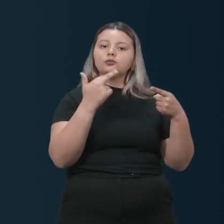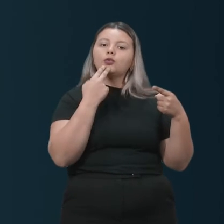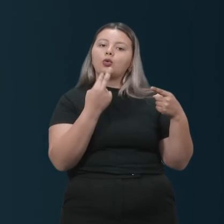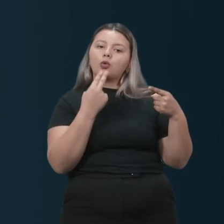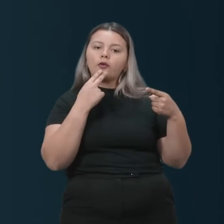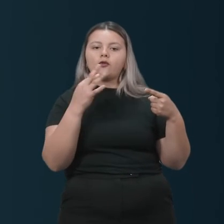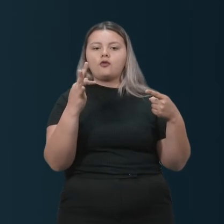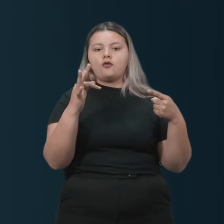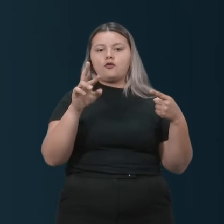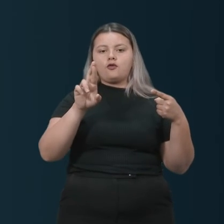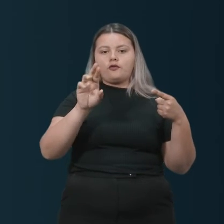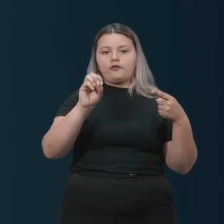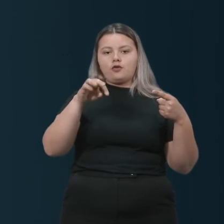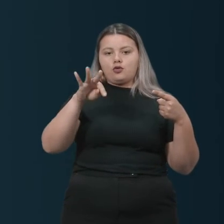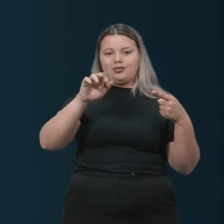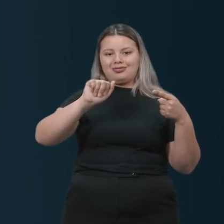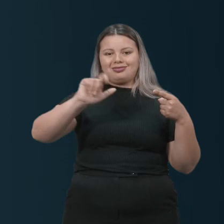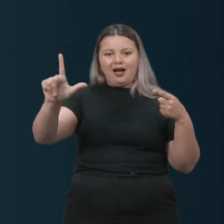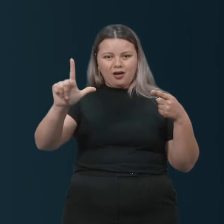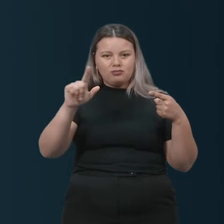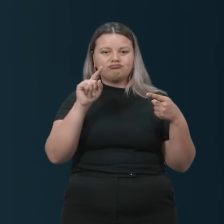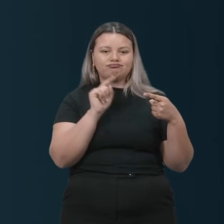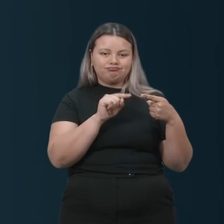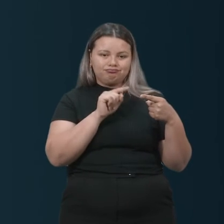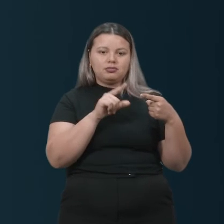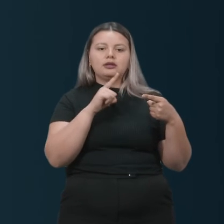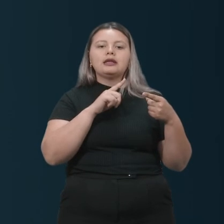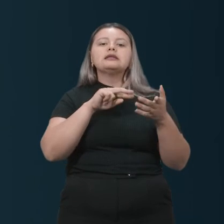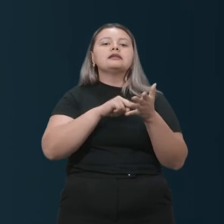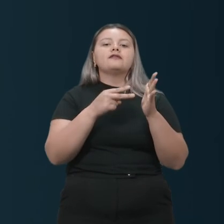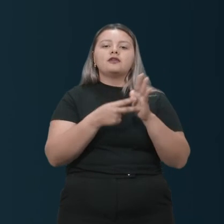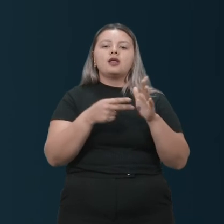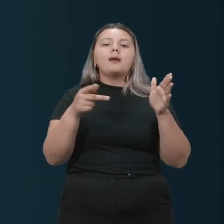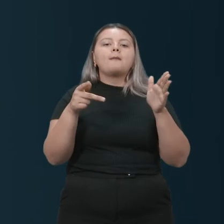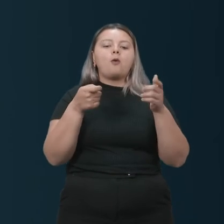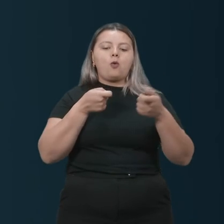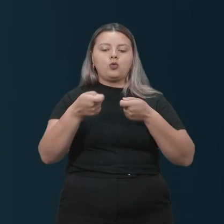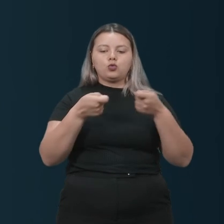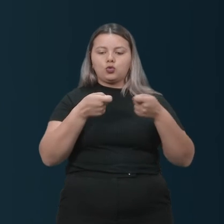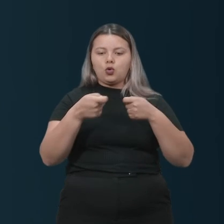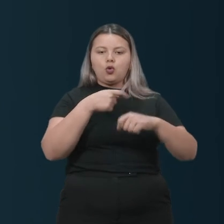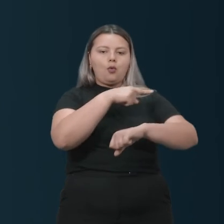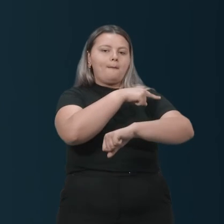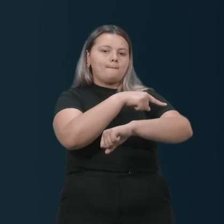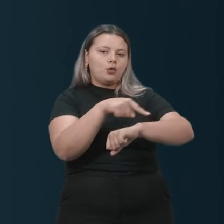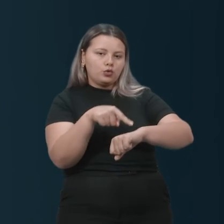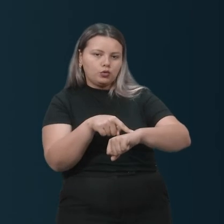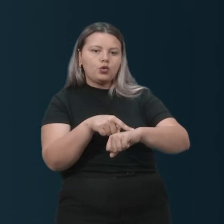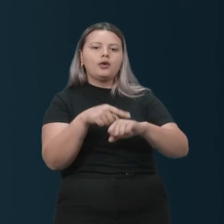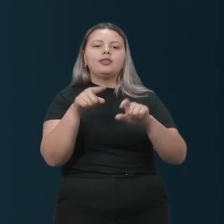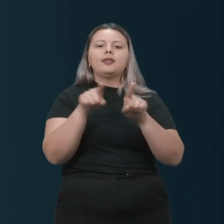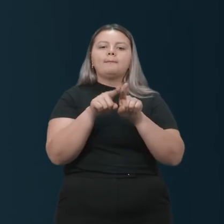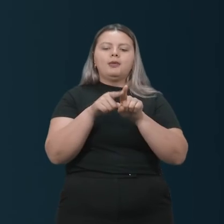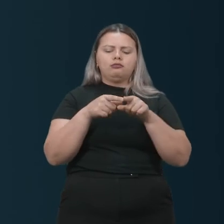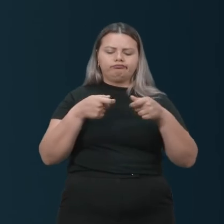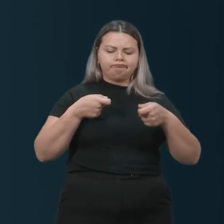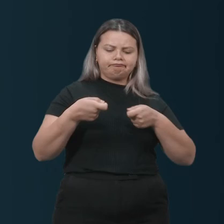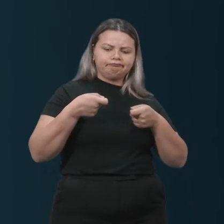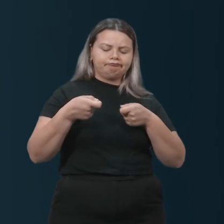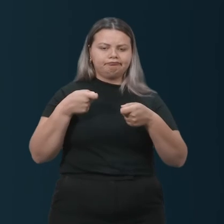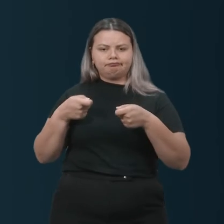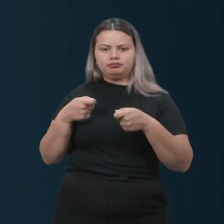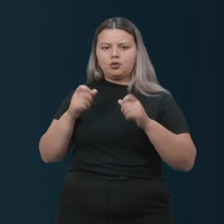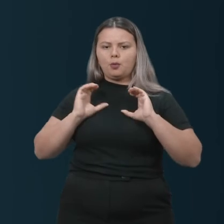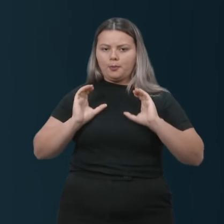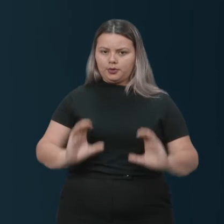lobo frontal, que é bastante envolvido com o controle motor e o controle de planejamento de